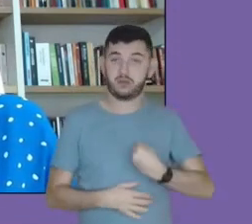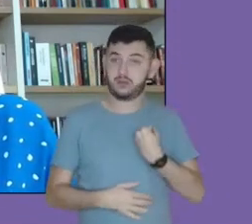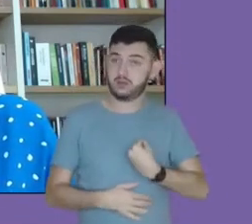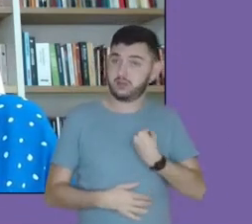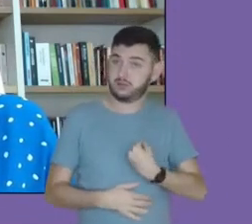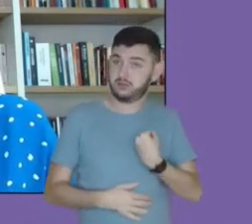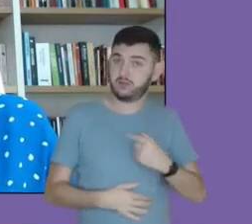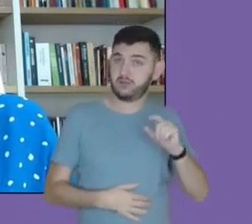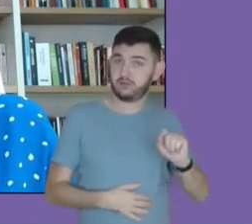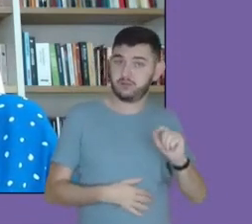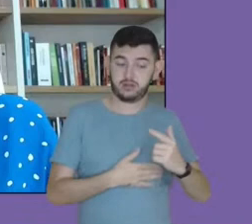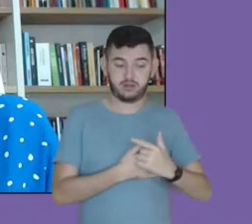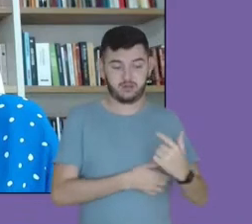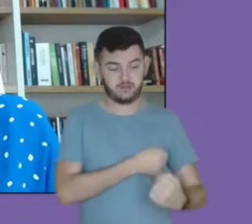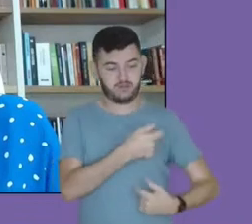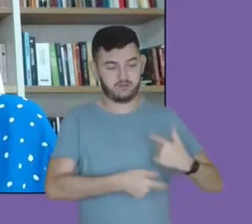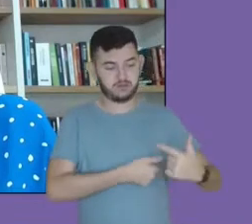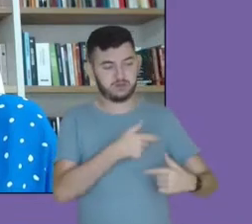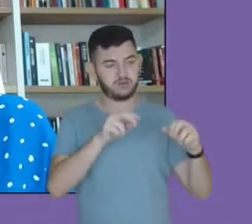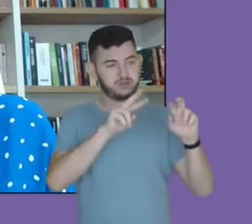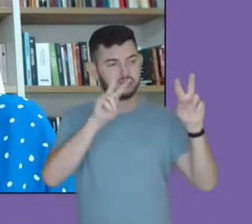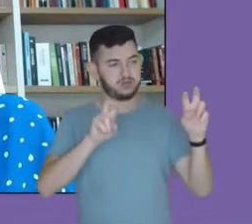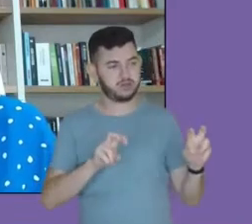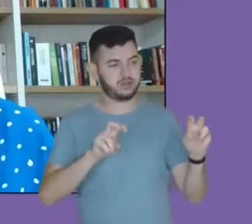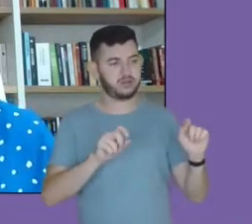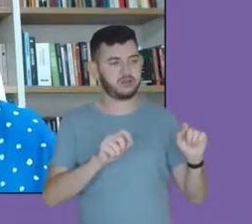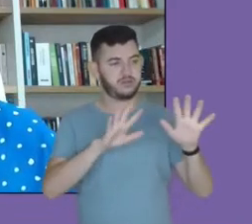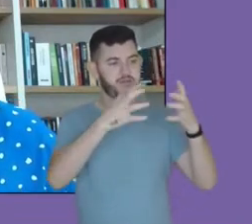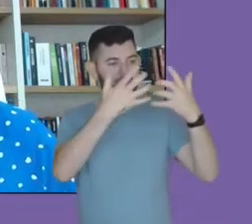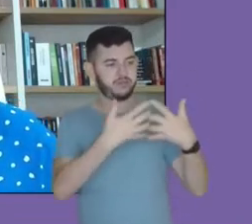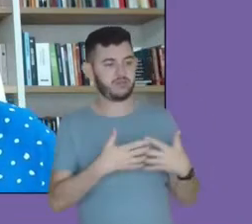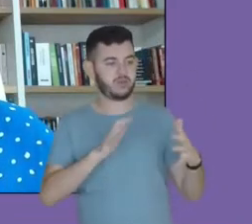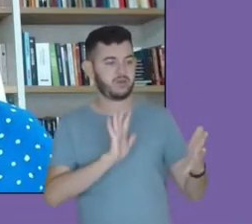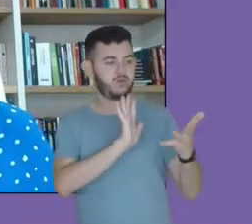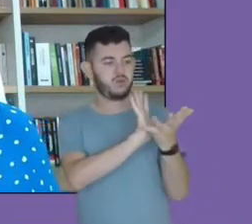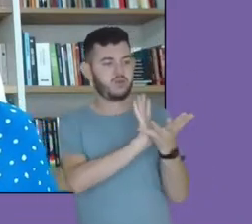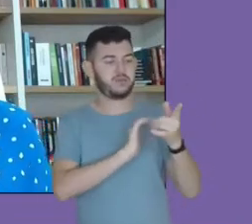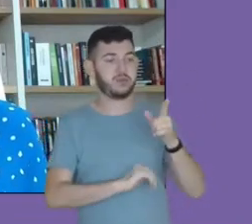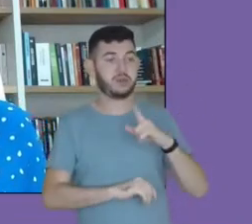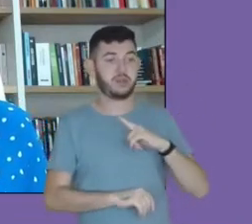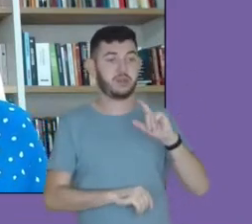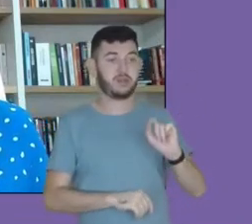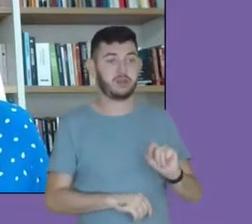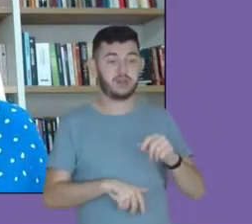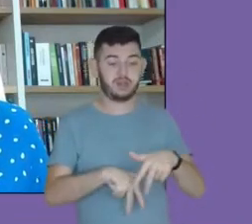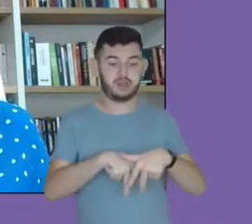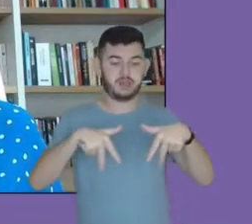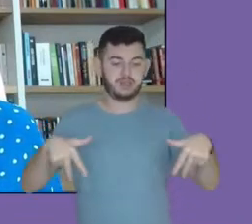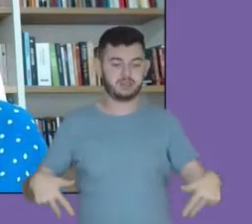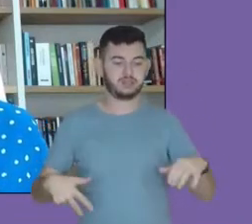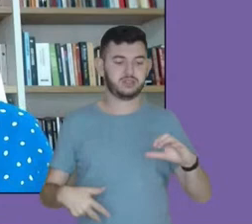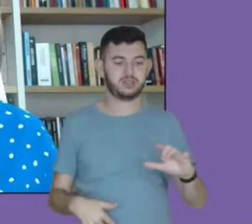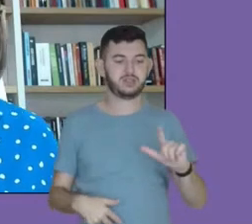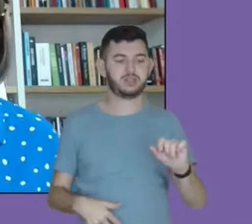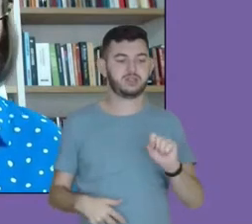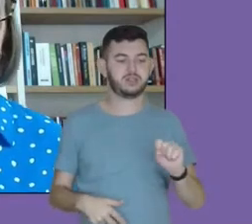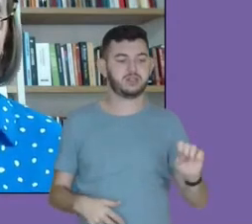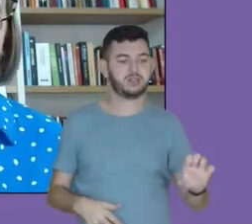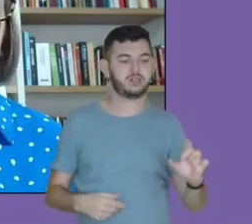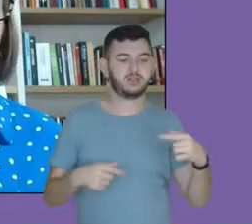essa condição de diversidade funcional são pessoas que têm classe, etnia, gênero. E